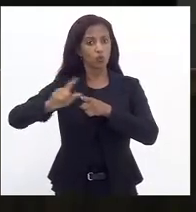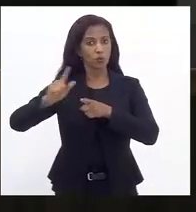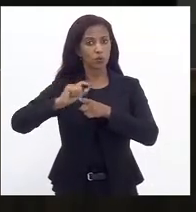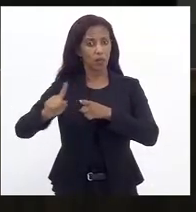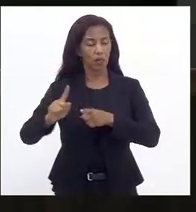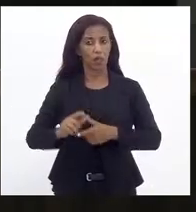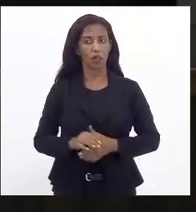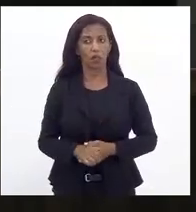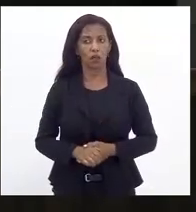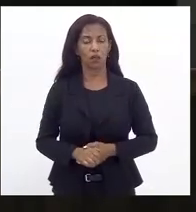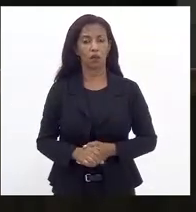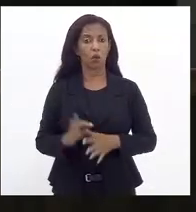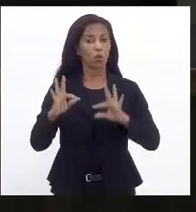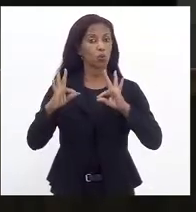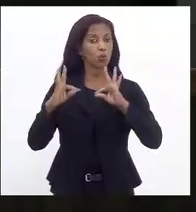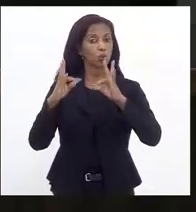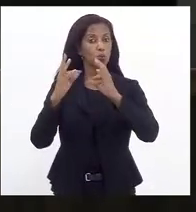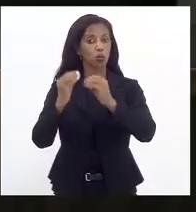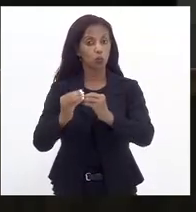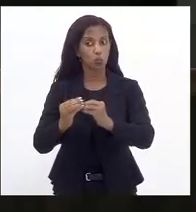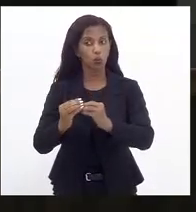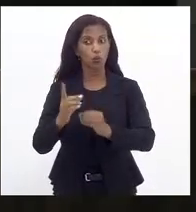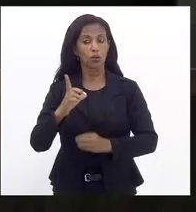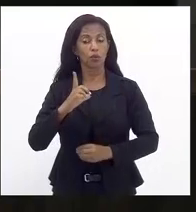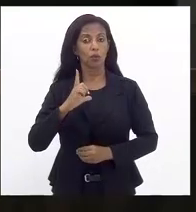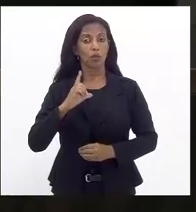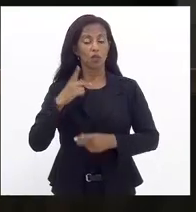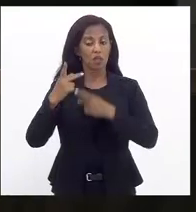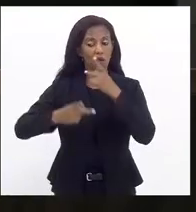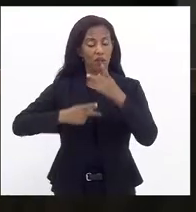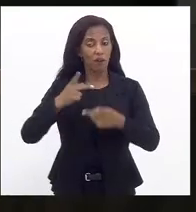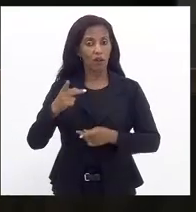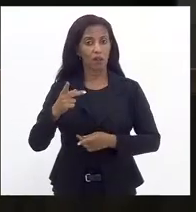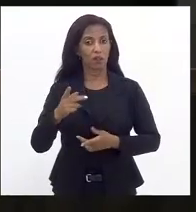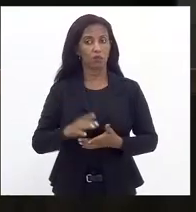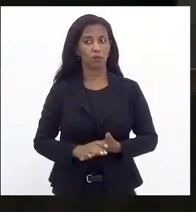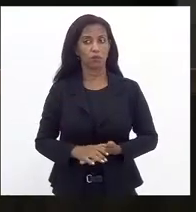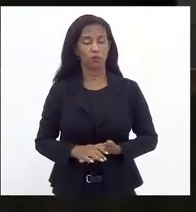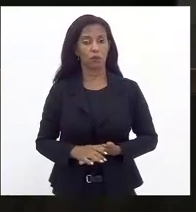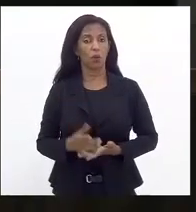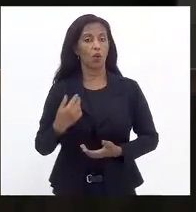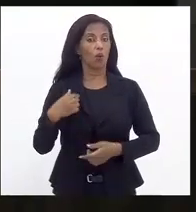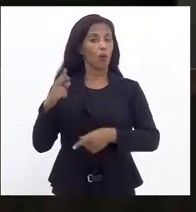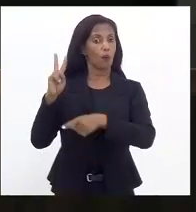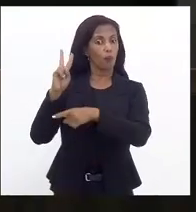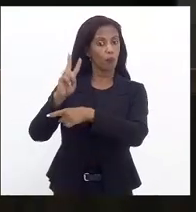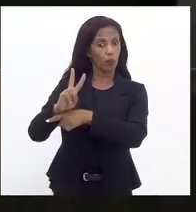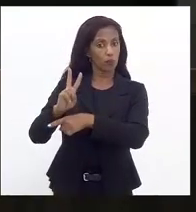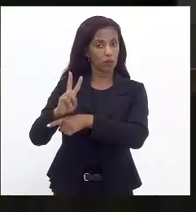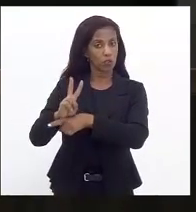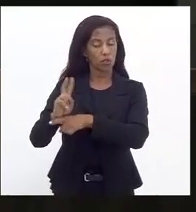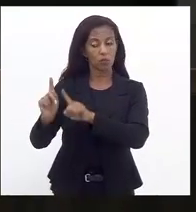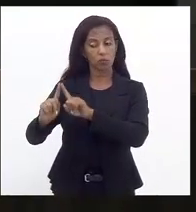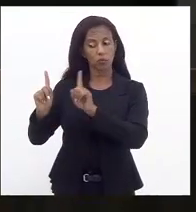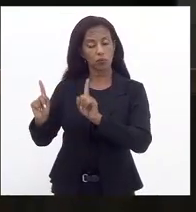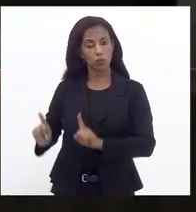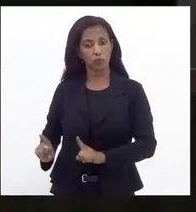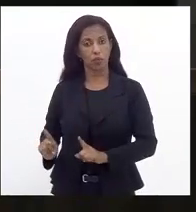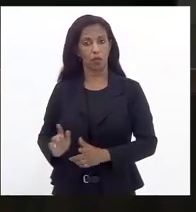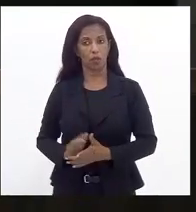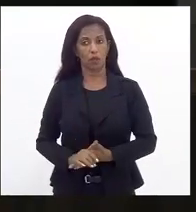segurança tirar que tudo tudo que falamos protegendo dos Servidores